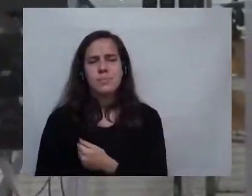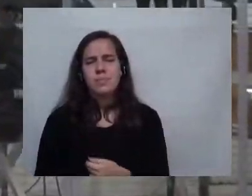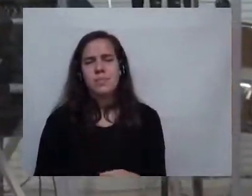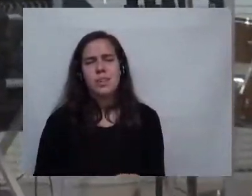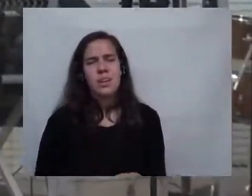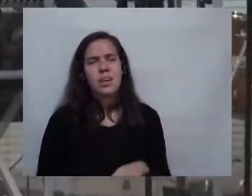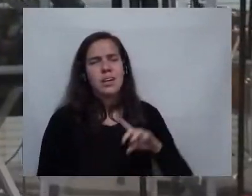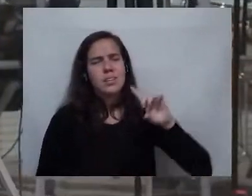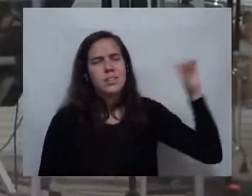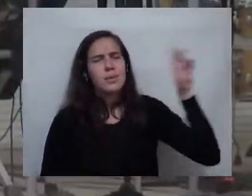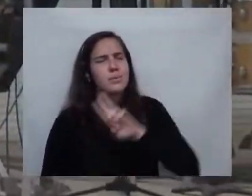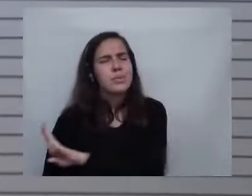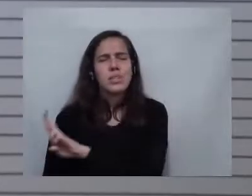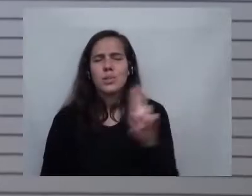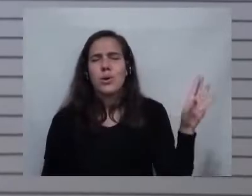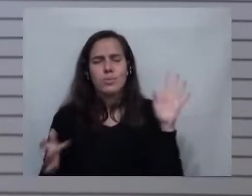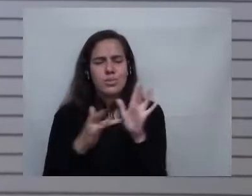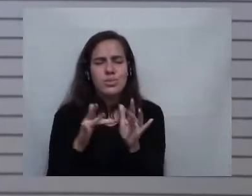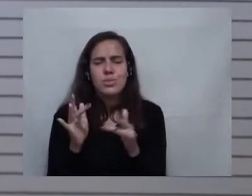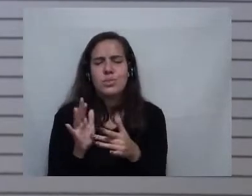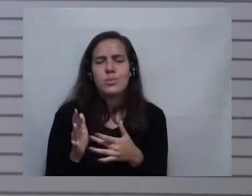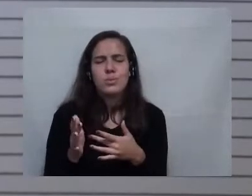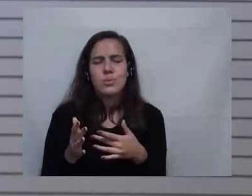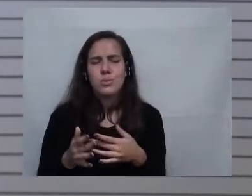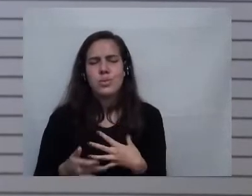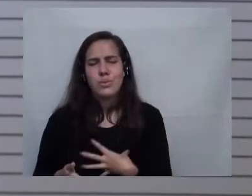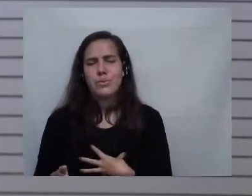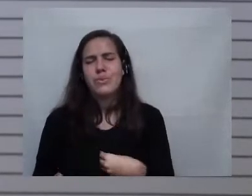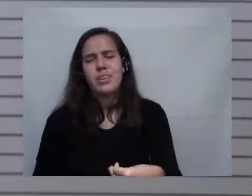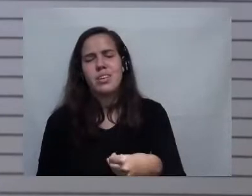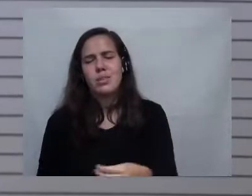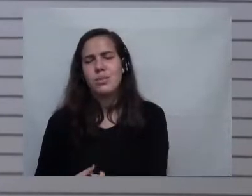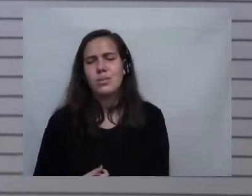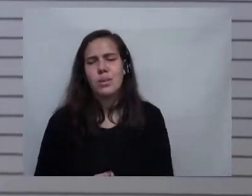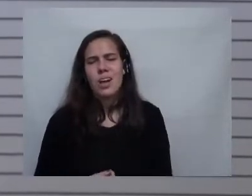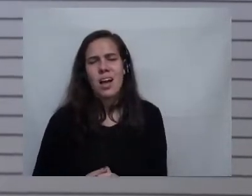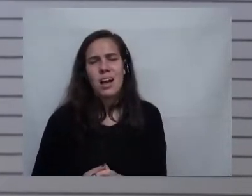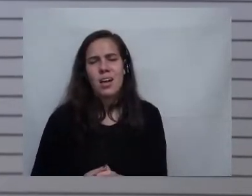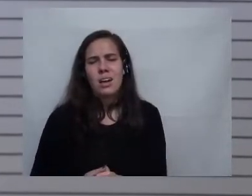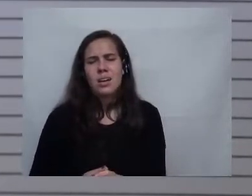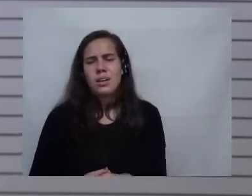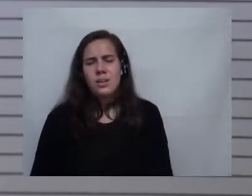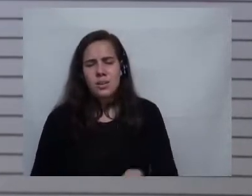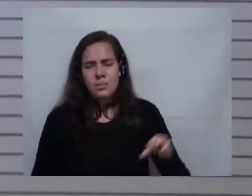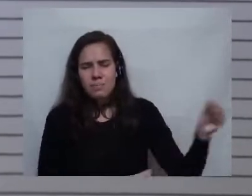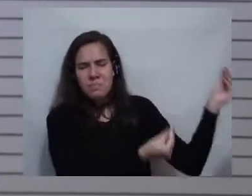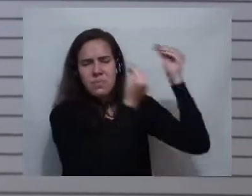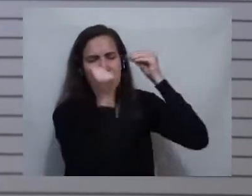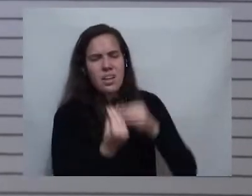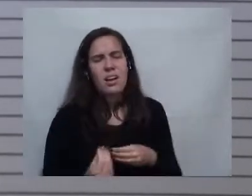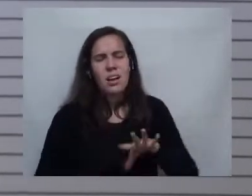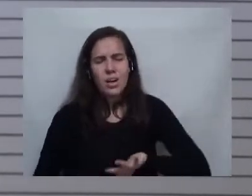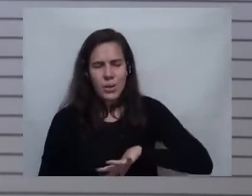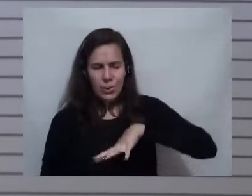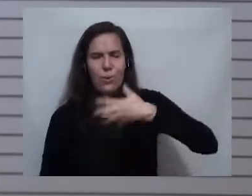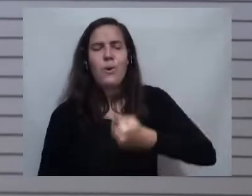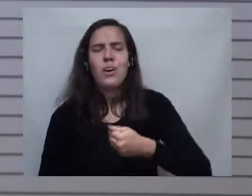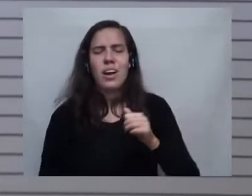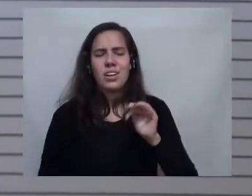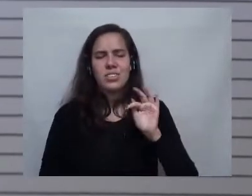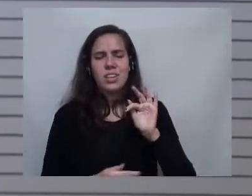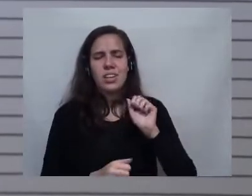então a Deus em nome de Jesus o teu filho um tiro medo e traz